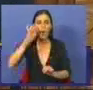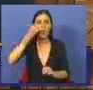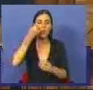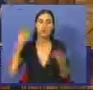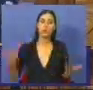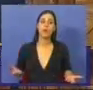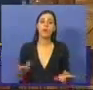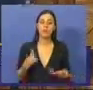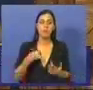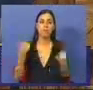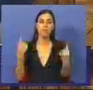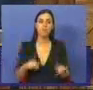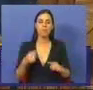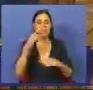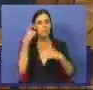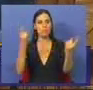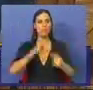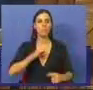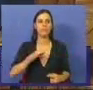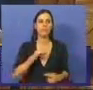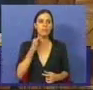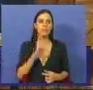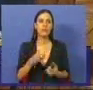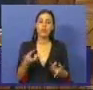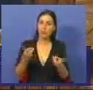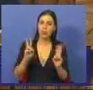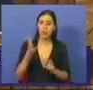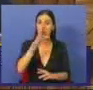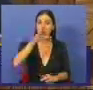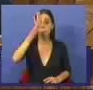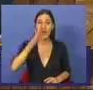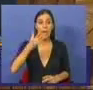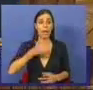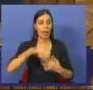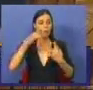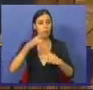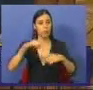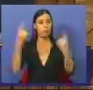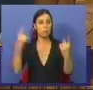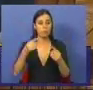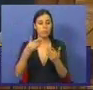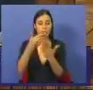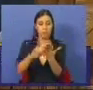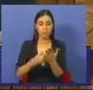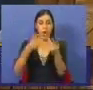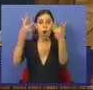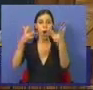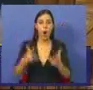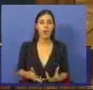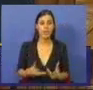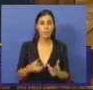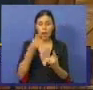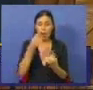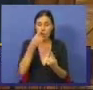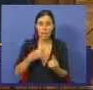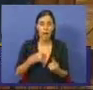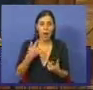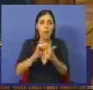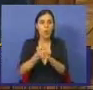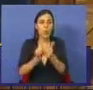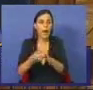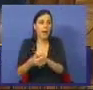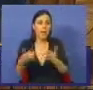consequências. Eu queria só manifestar a minha disposição para que, se o Governo quiser trazer uma errata do orçamento ou